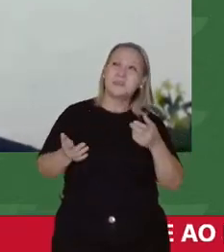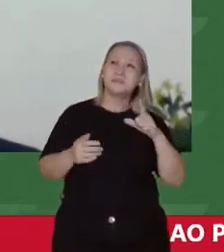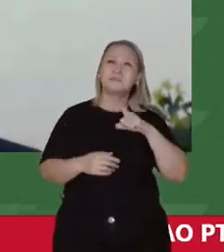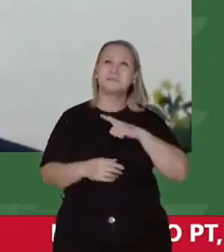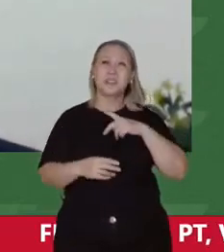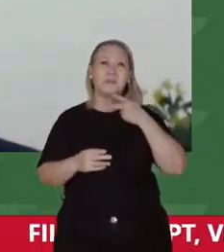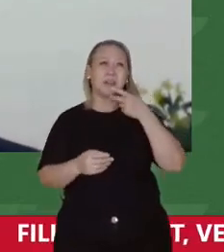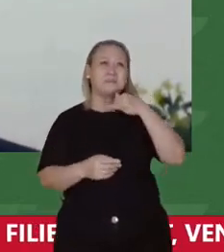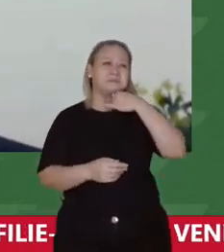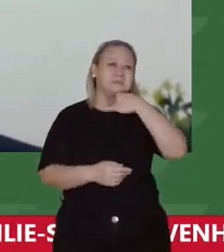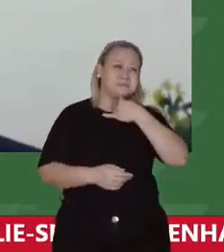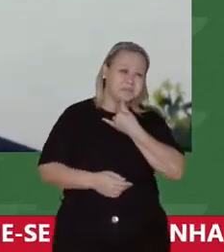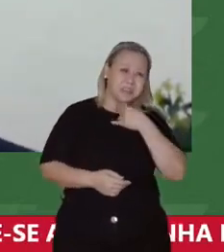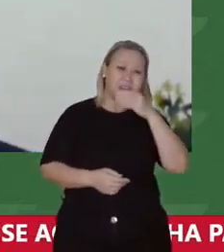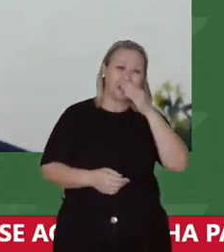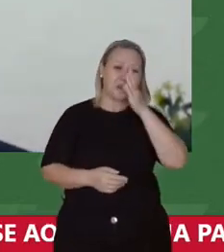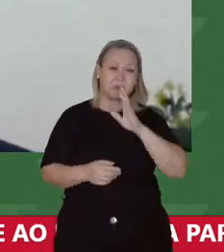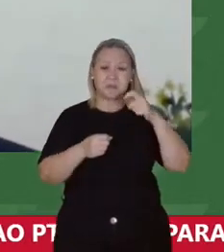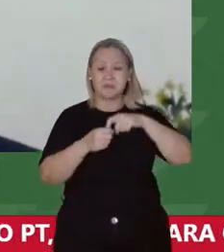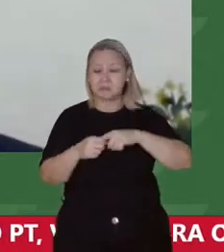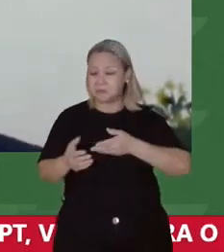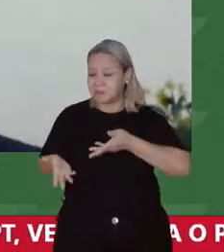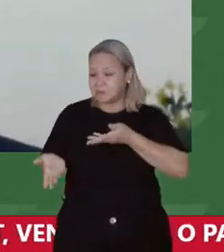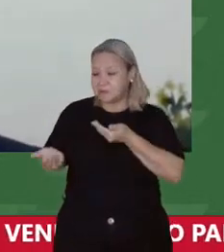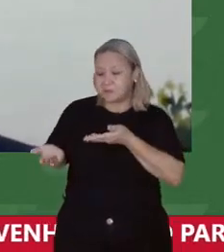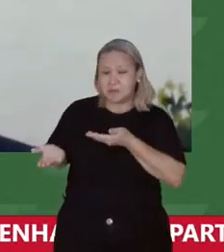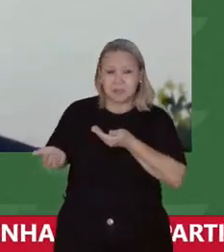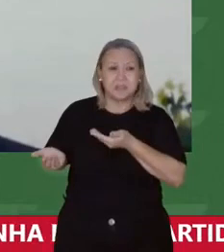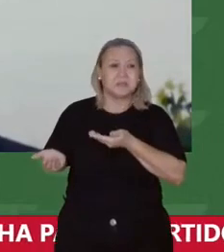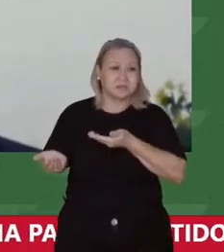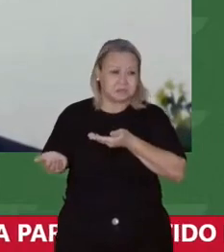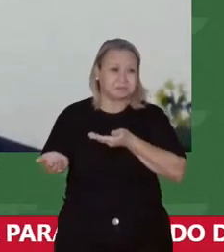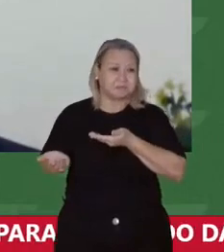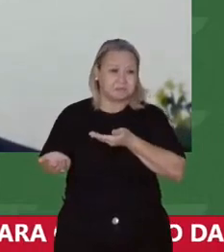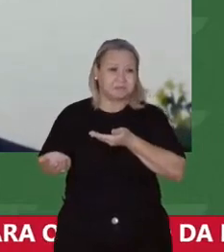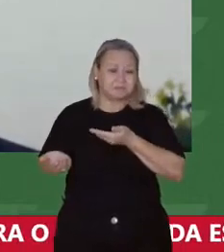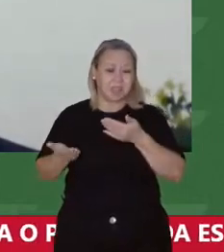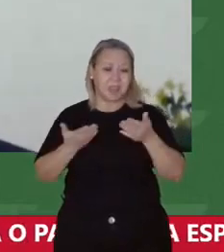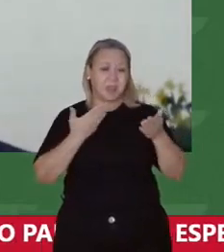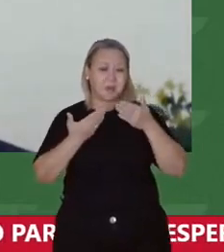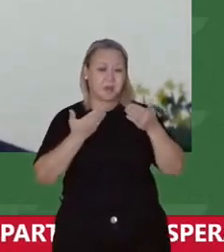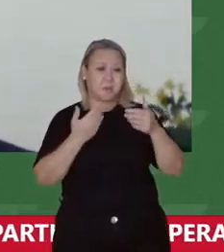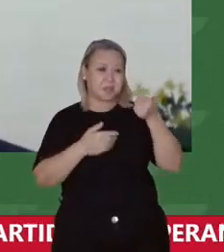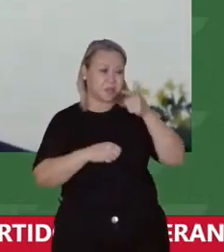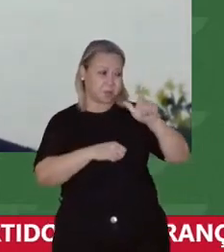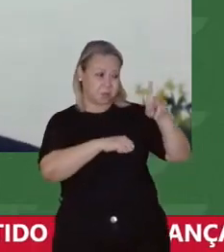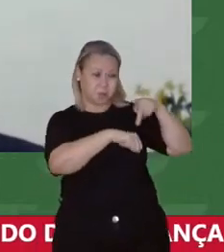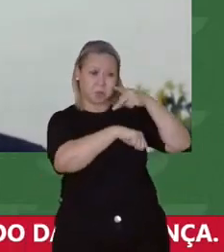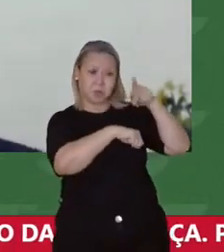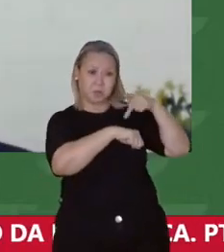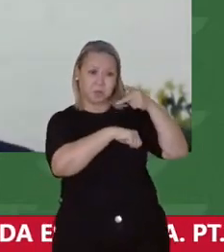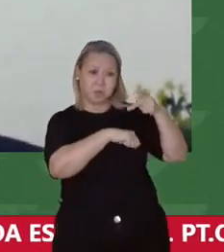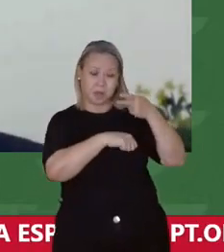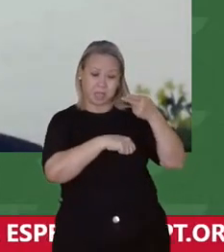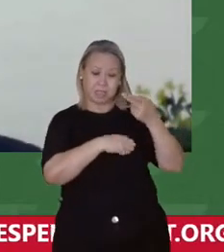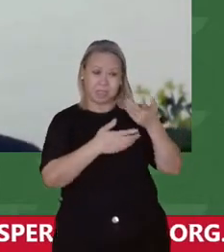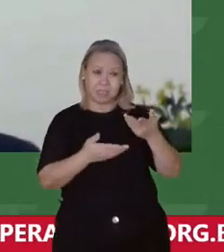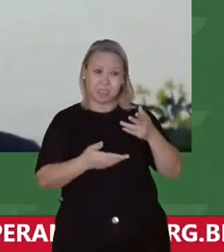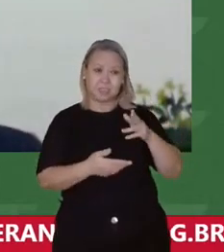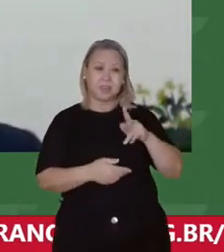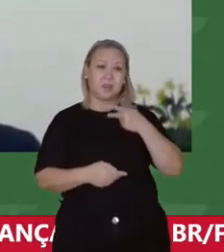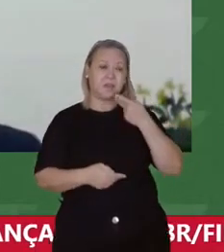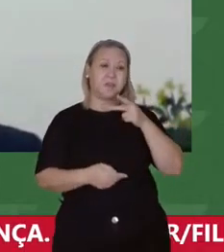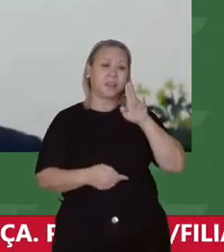voltou a ter a sua juventude, comparado com os demais países, né, filiada à Unesco, a